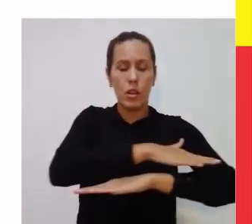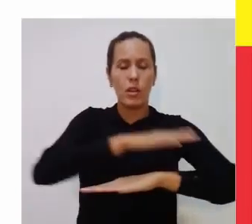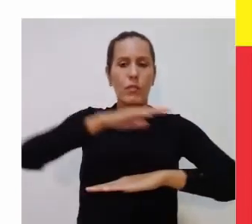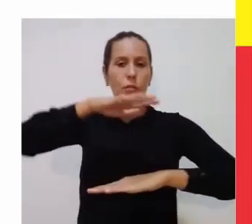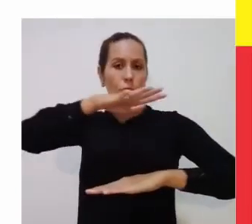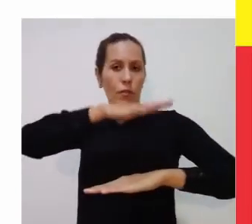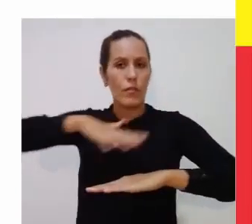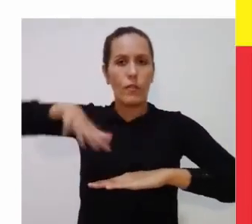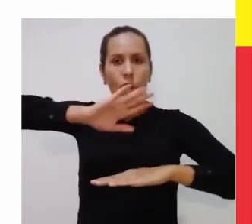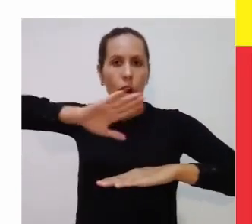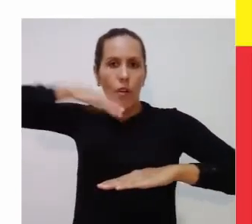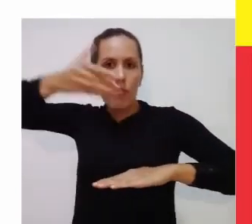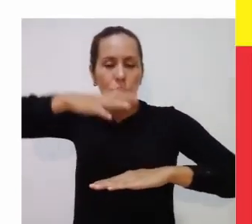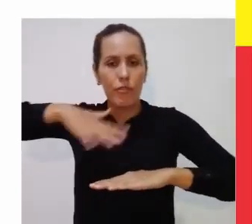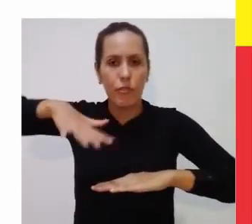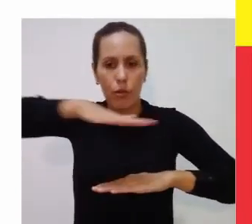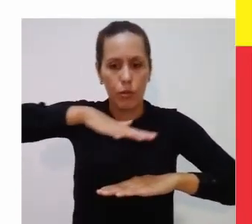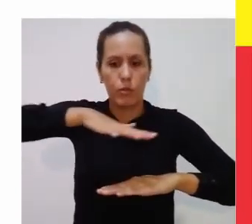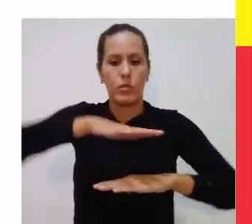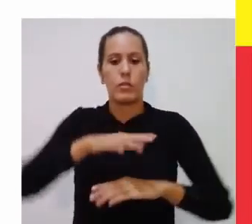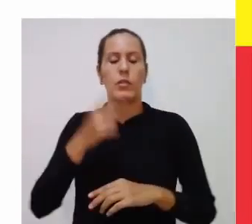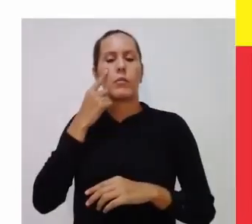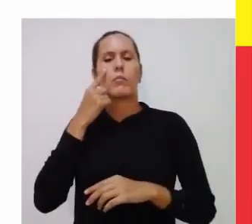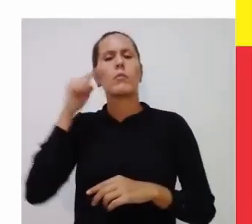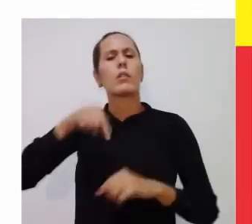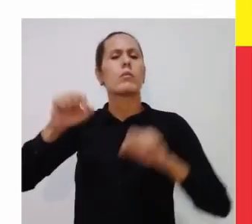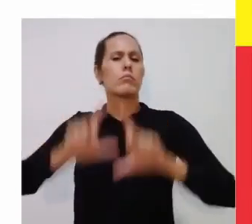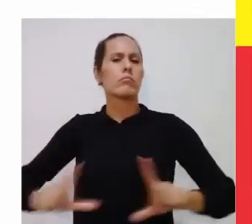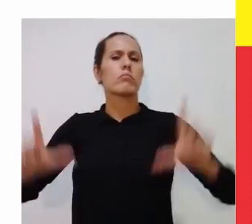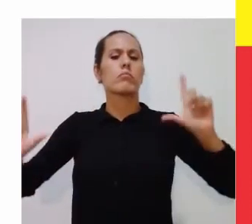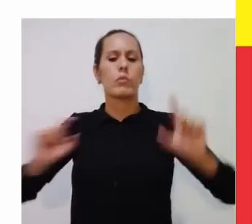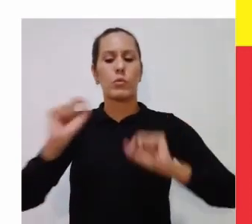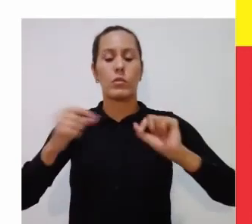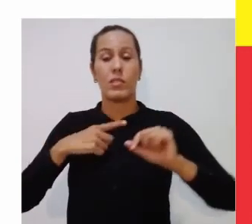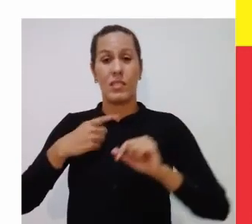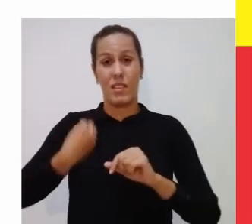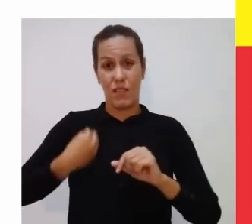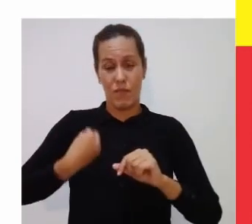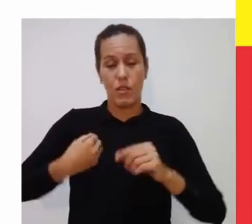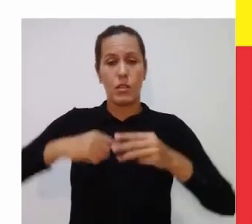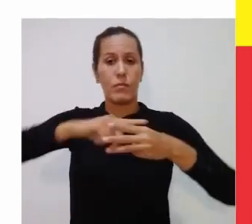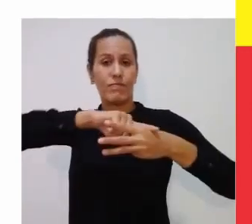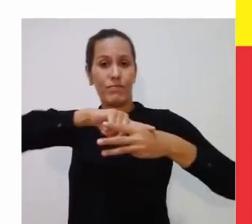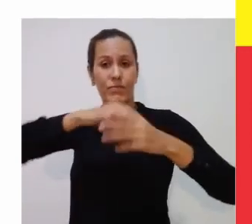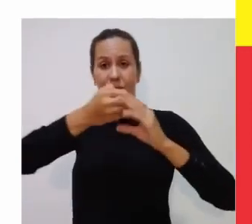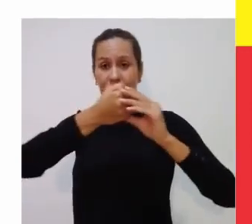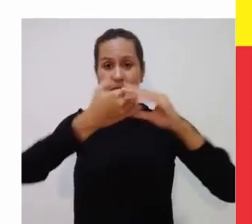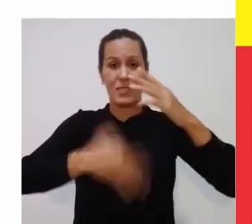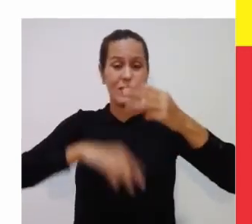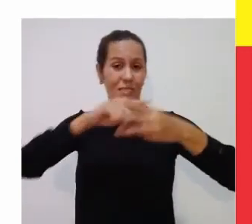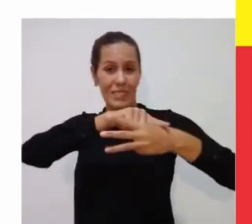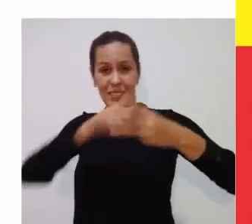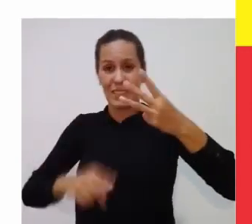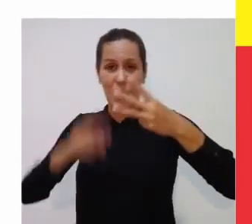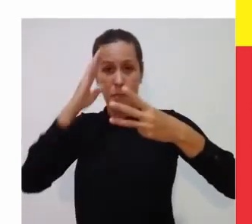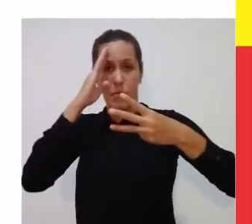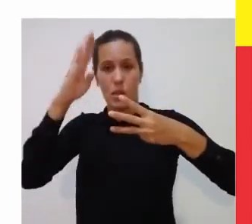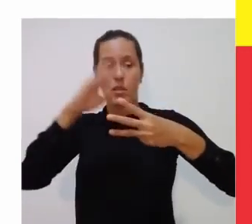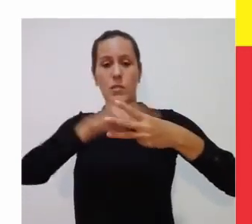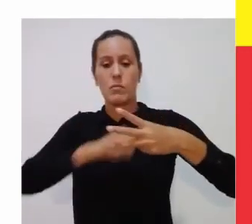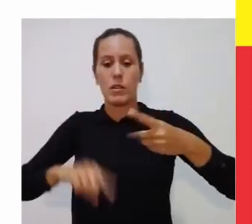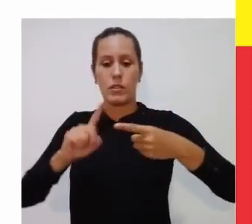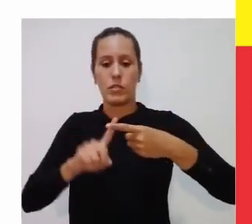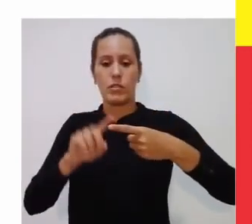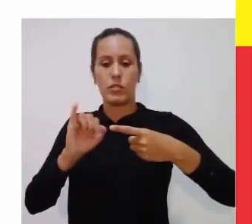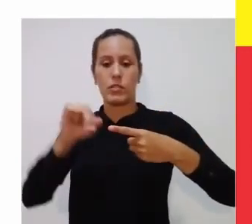externos do relevo, certo? Nos processos exógenos, como vocês veem na tela, existem três tipos de processos